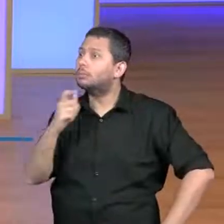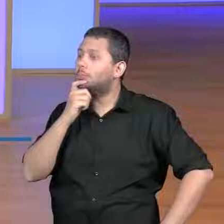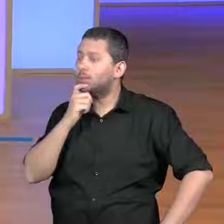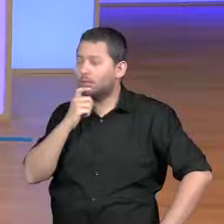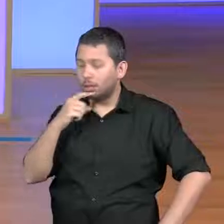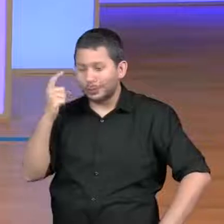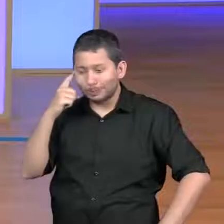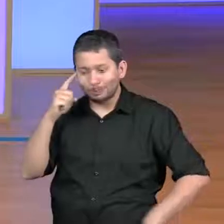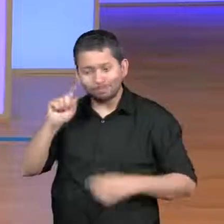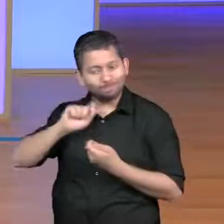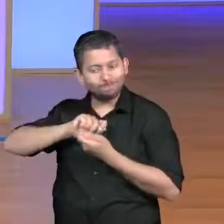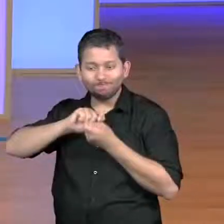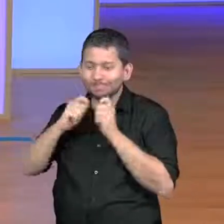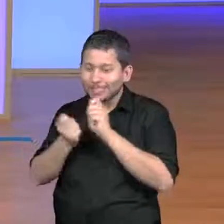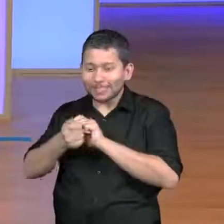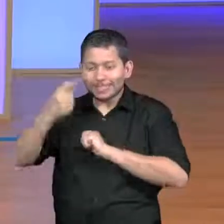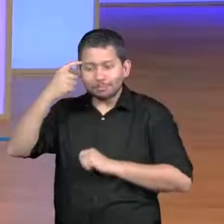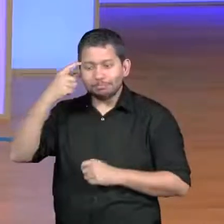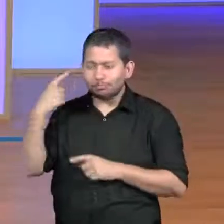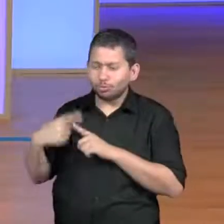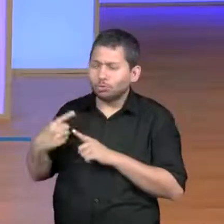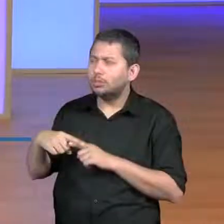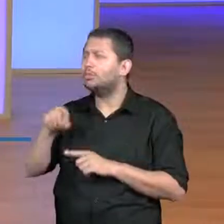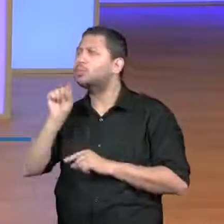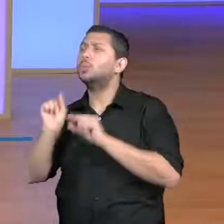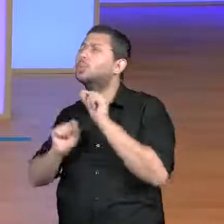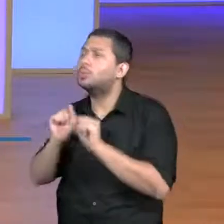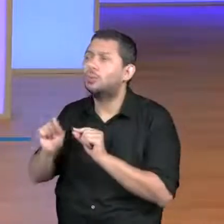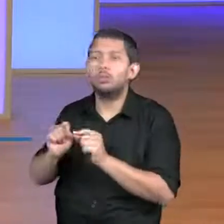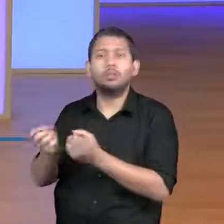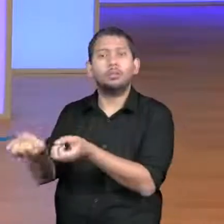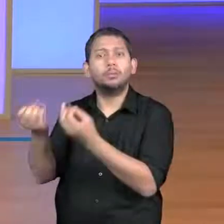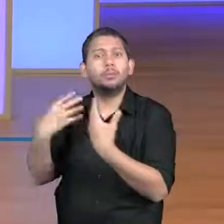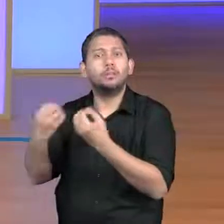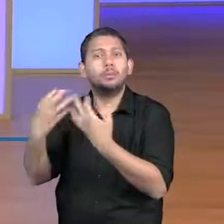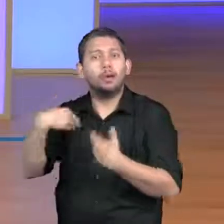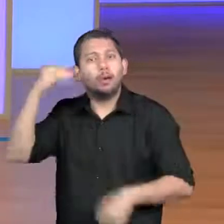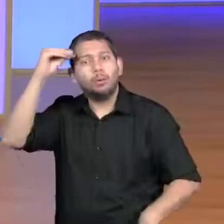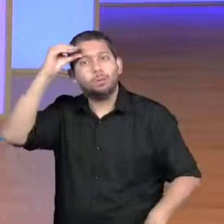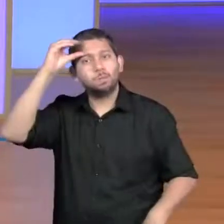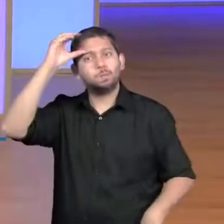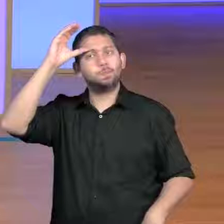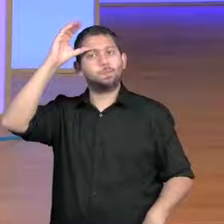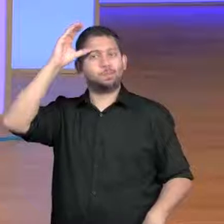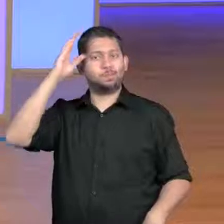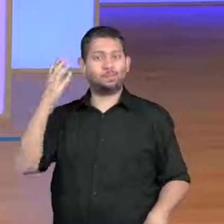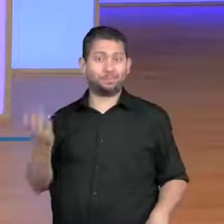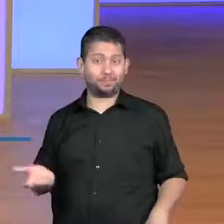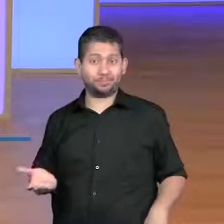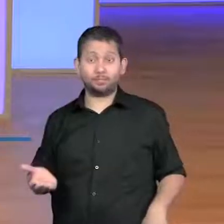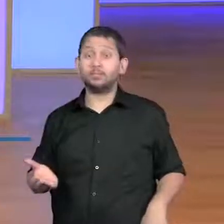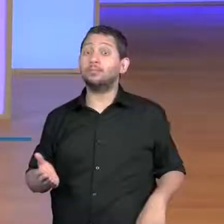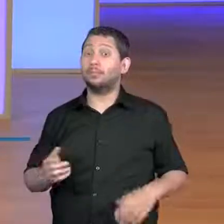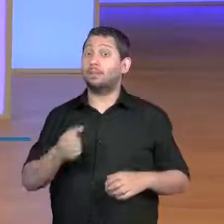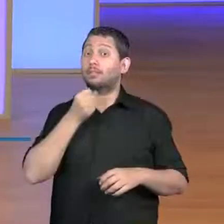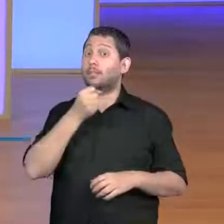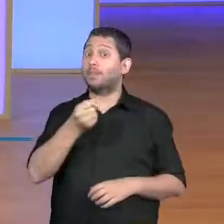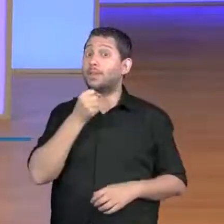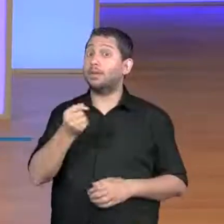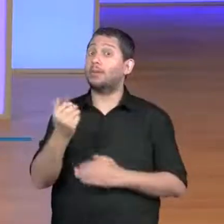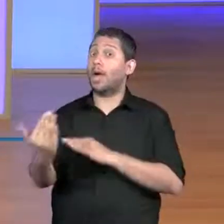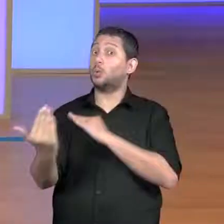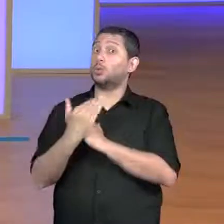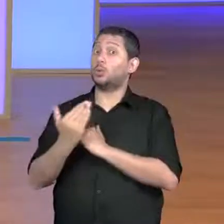conhecimento, ou então obter o conhecimento sobre o assunto. Exato. E entrevista tem esse viés aí de ajudar